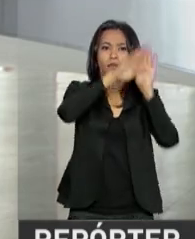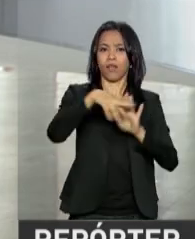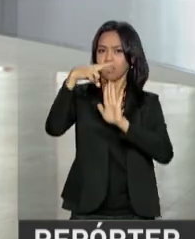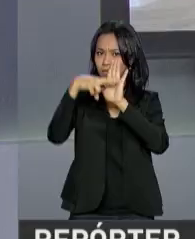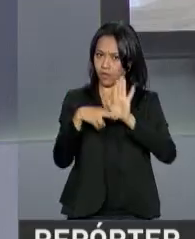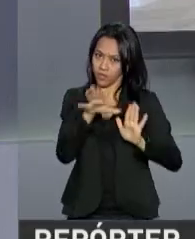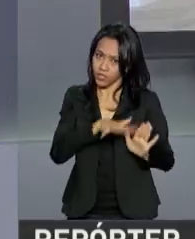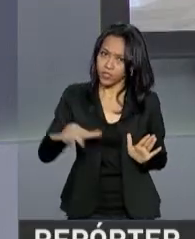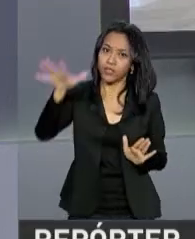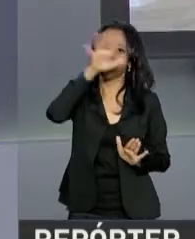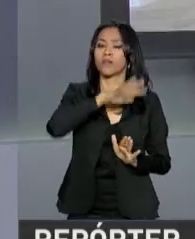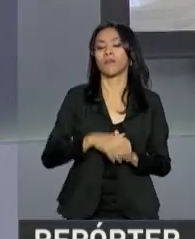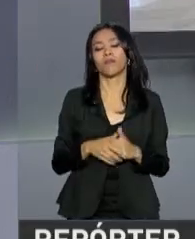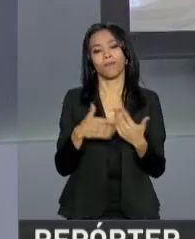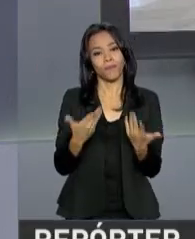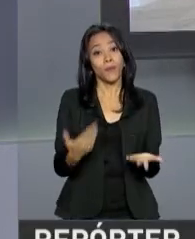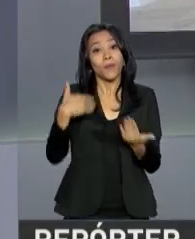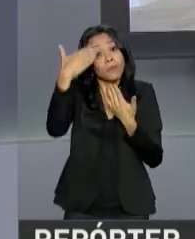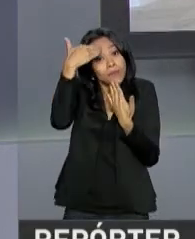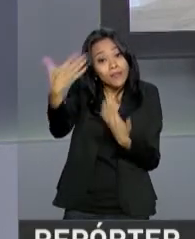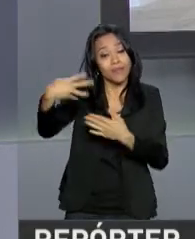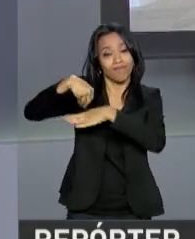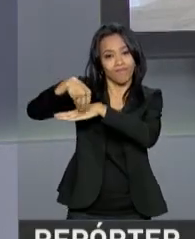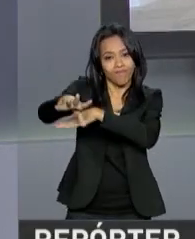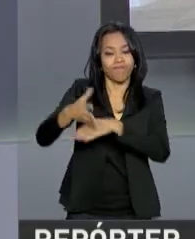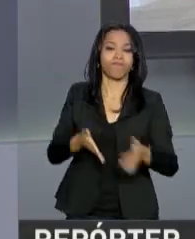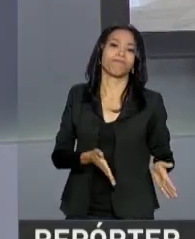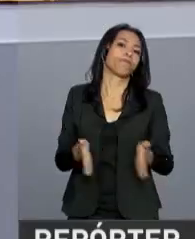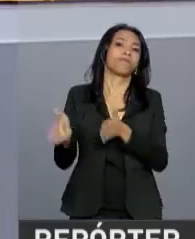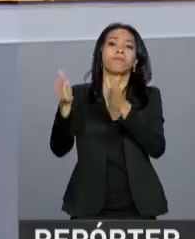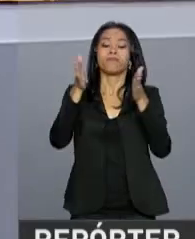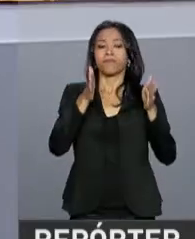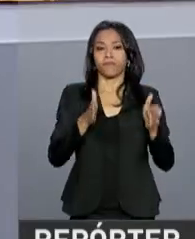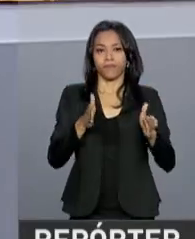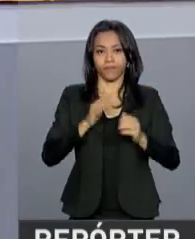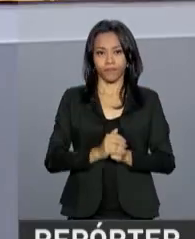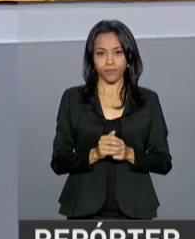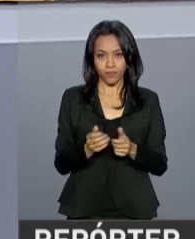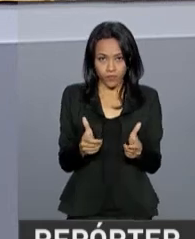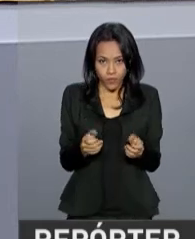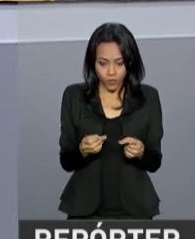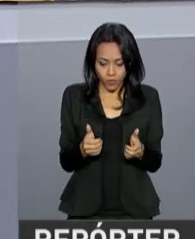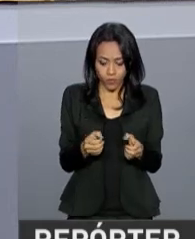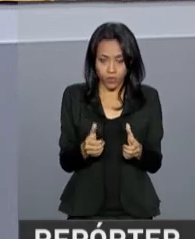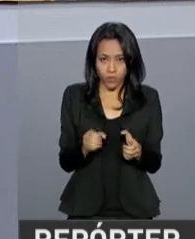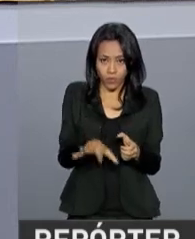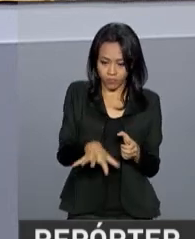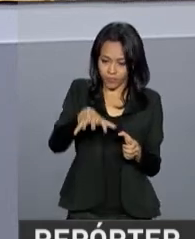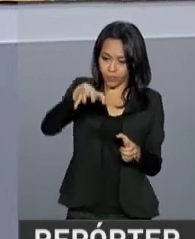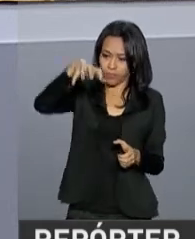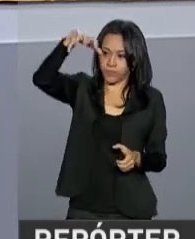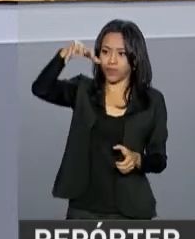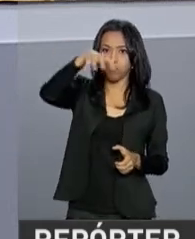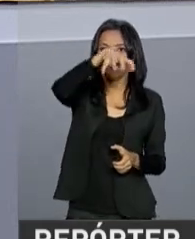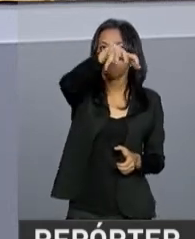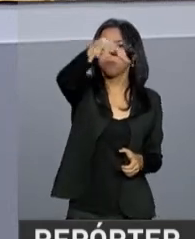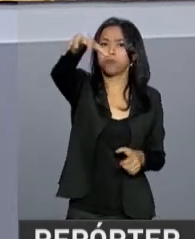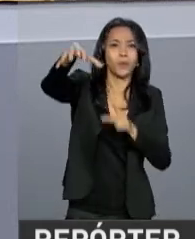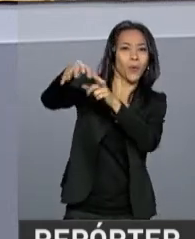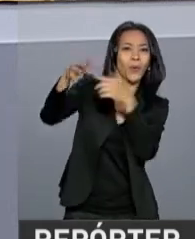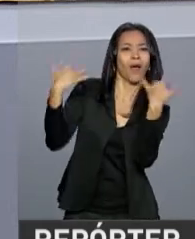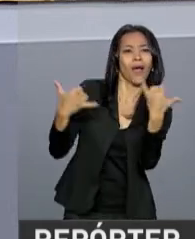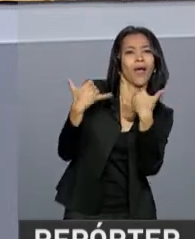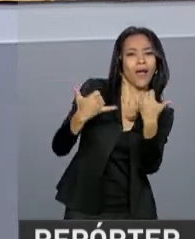você tá isso muito obrigada nem pelas suas informações os drones estão na moda seja como